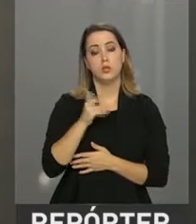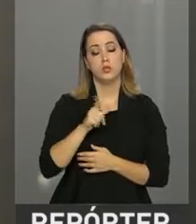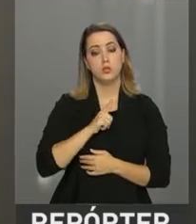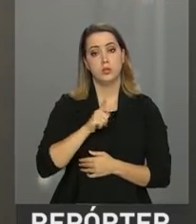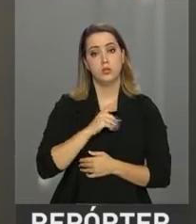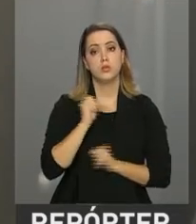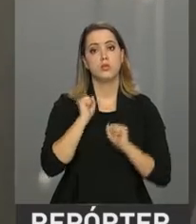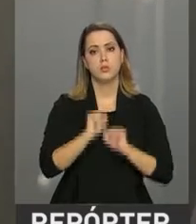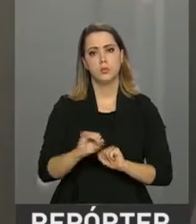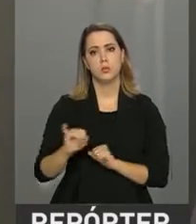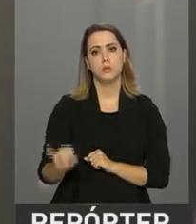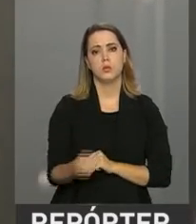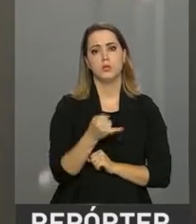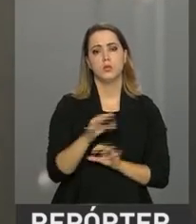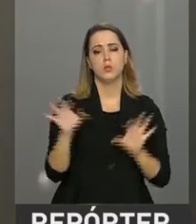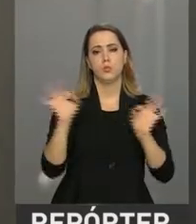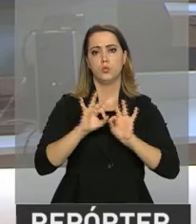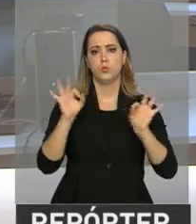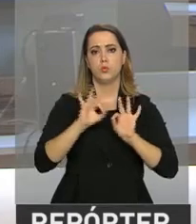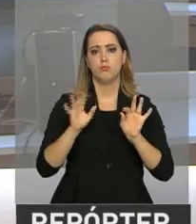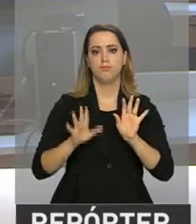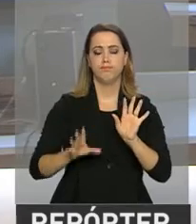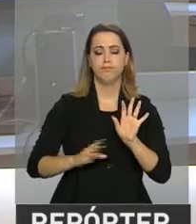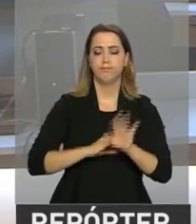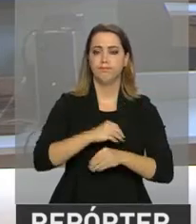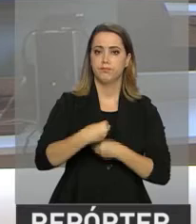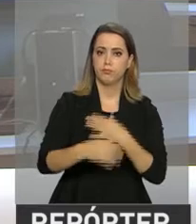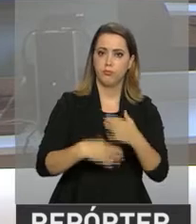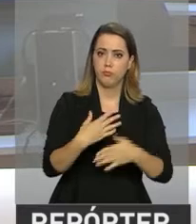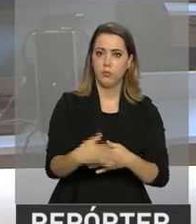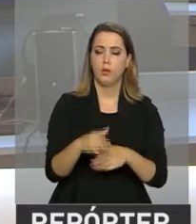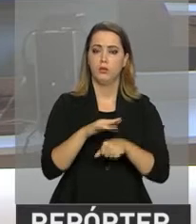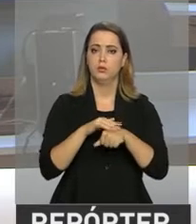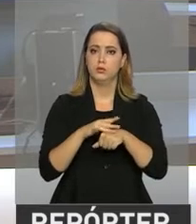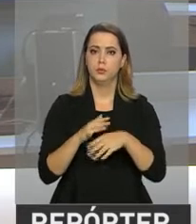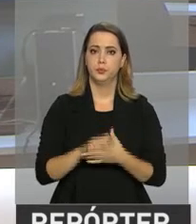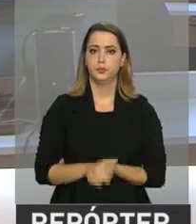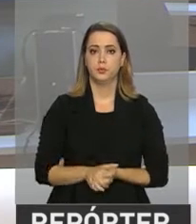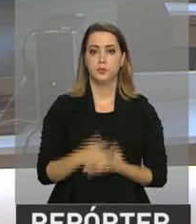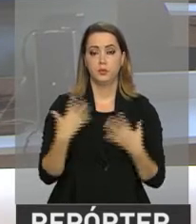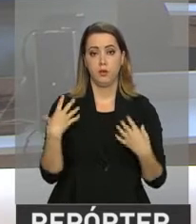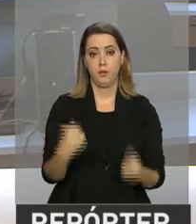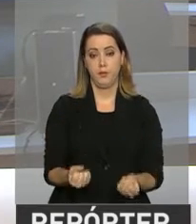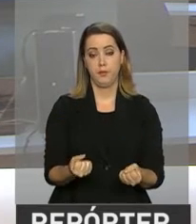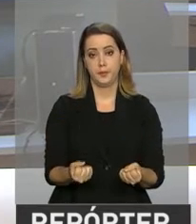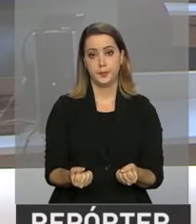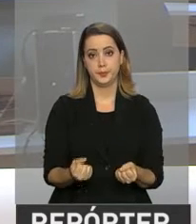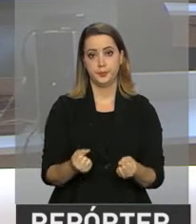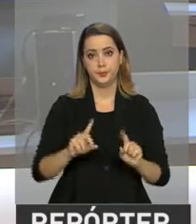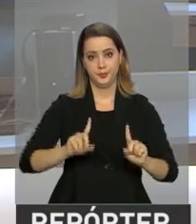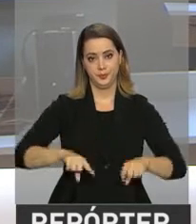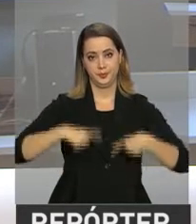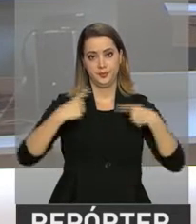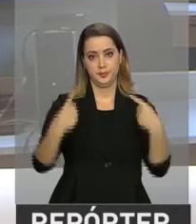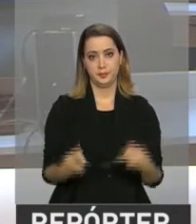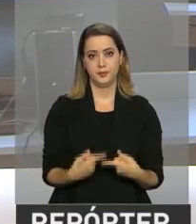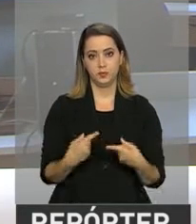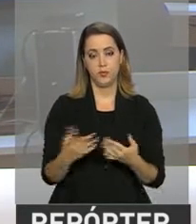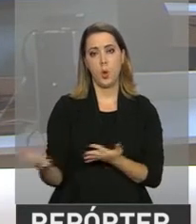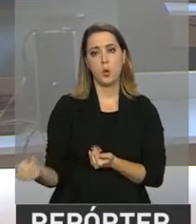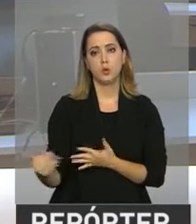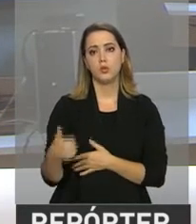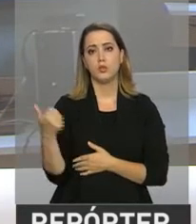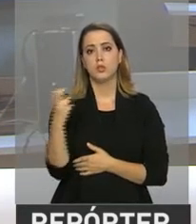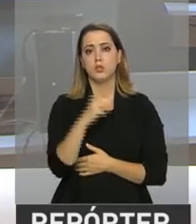oportunidade de gerar a transmissão do vírus vamos falar de geração de empregos agora os jovens entre 15 e